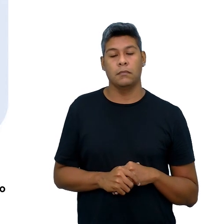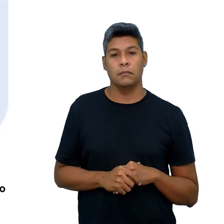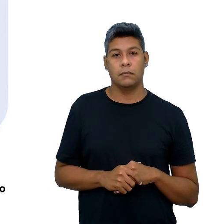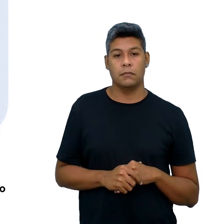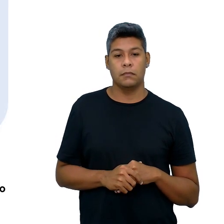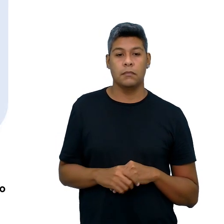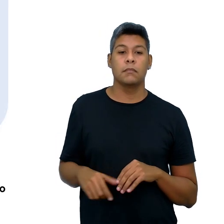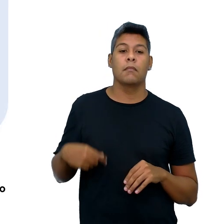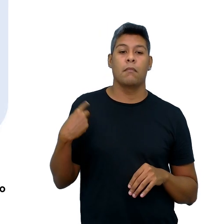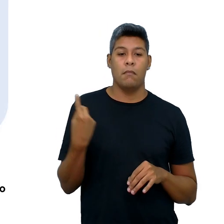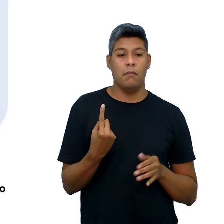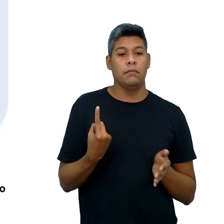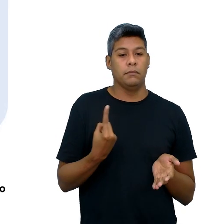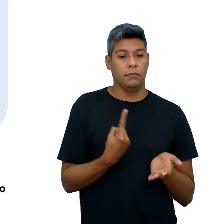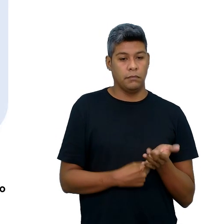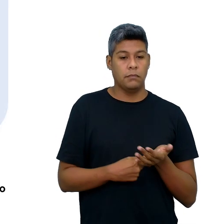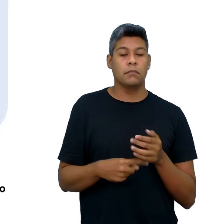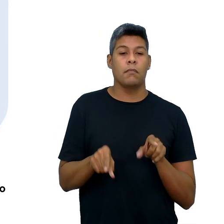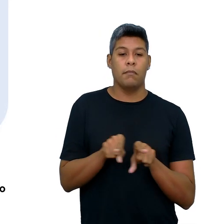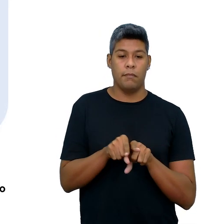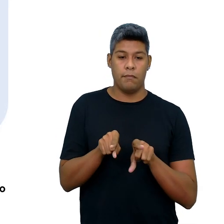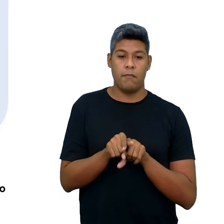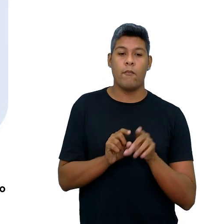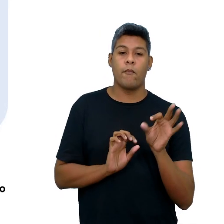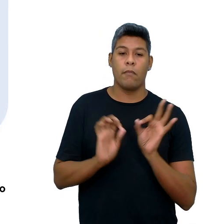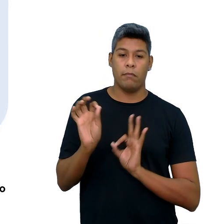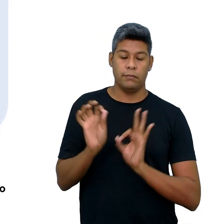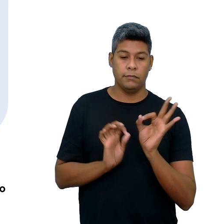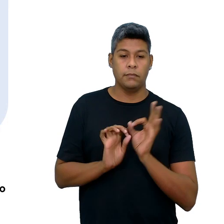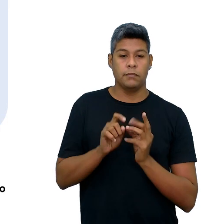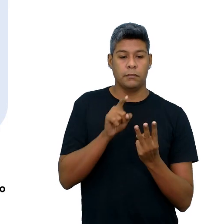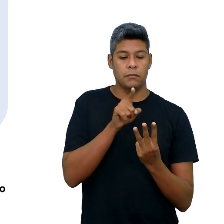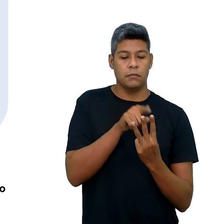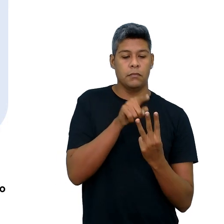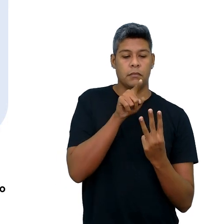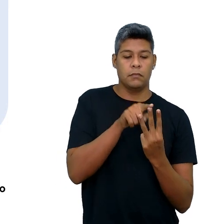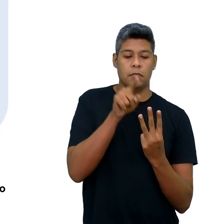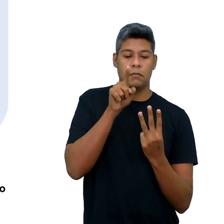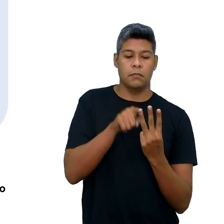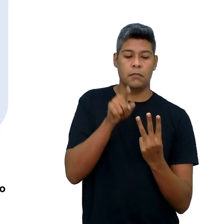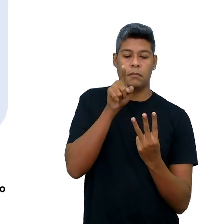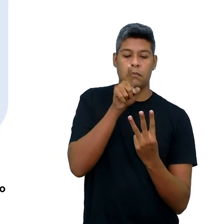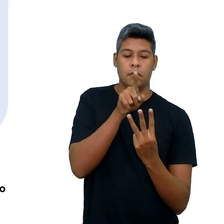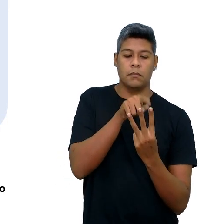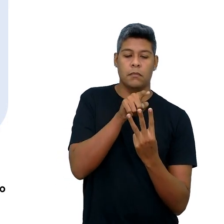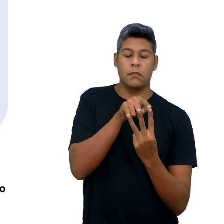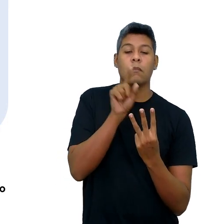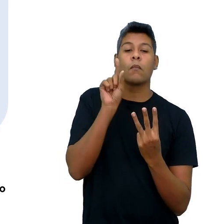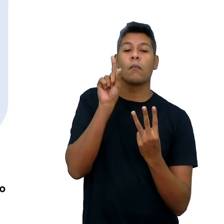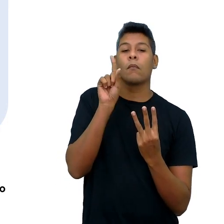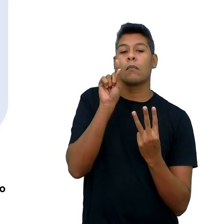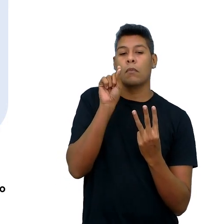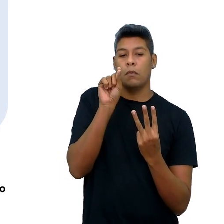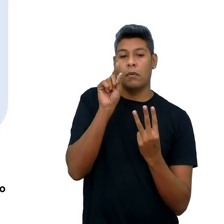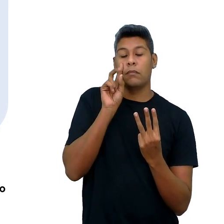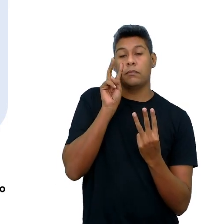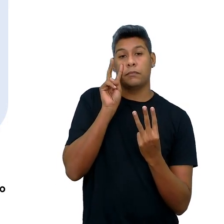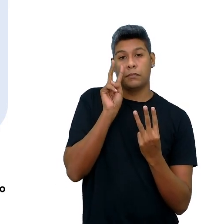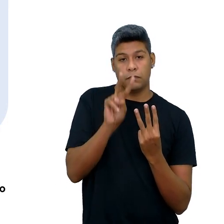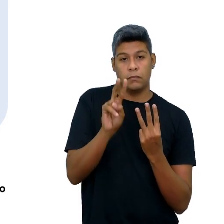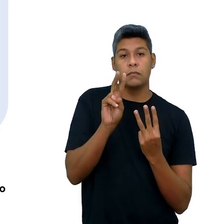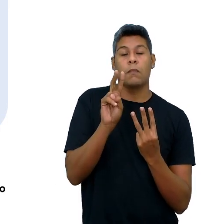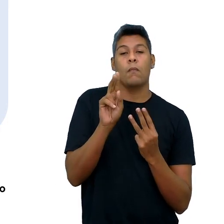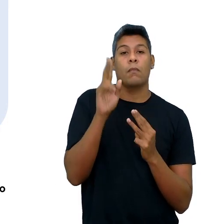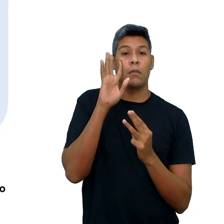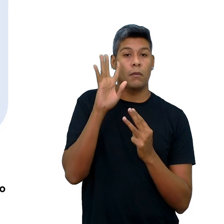A nossa agenda também está organizada em 3 momentos formativos, né? O primeiro momento, nós vamos revisitar